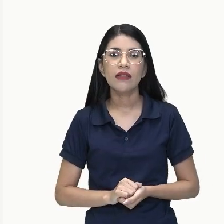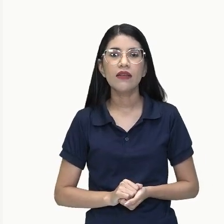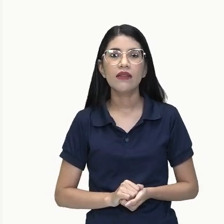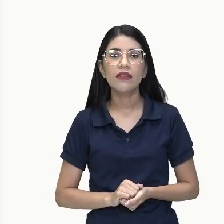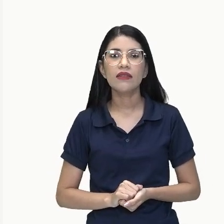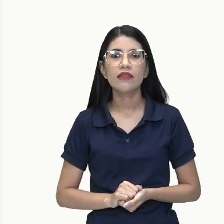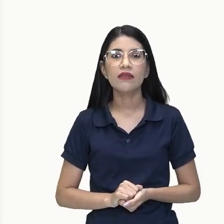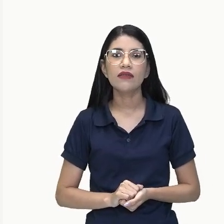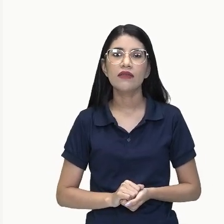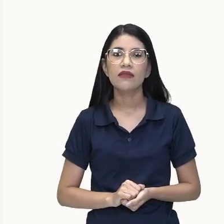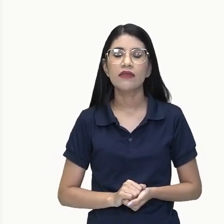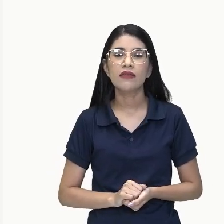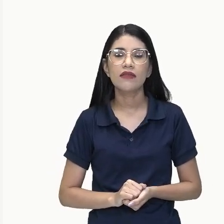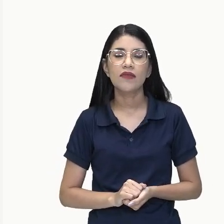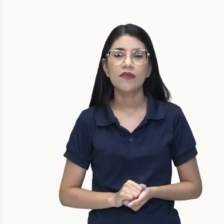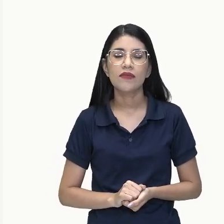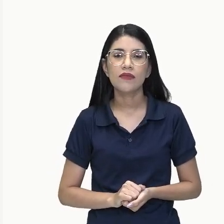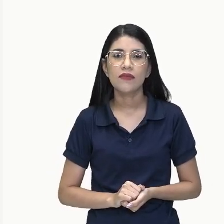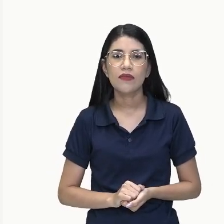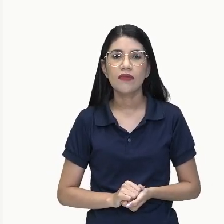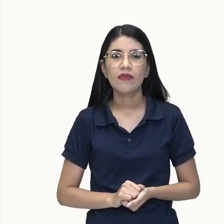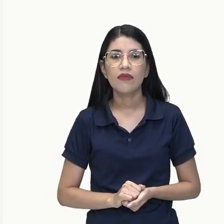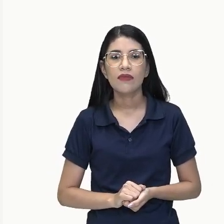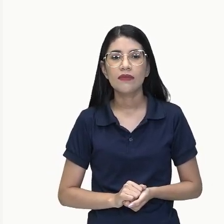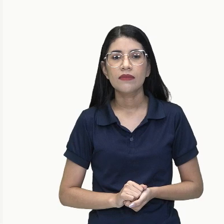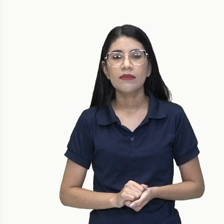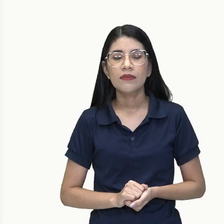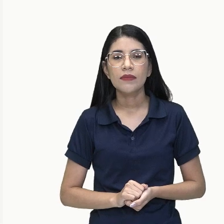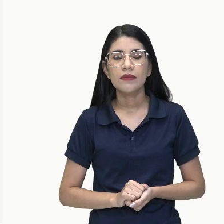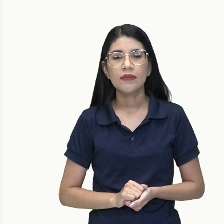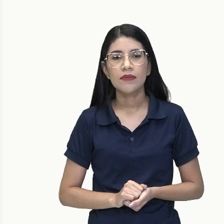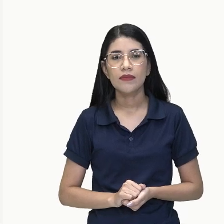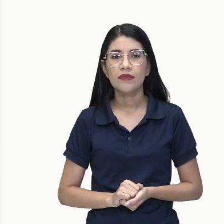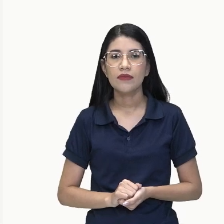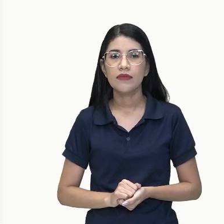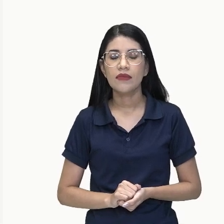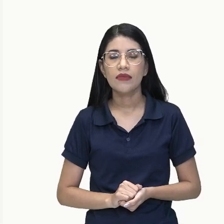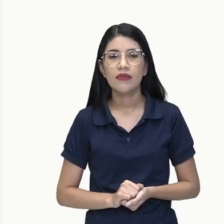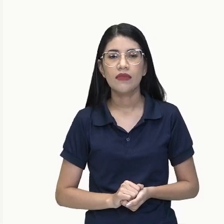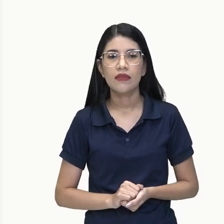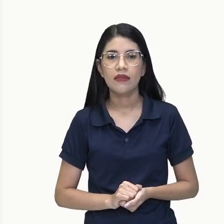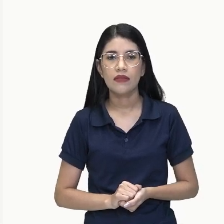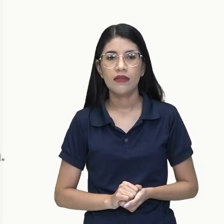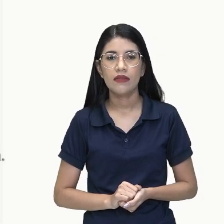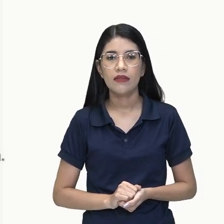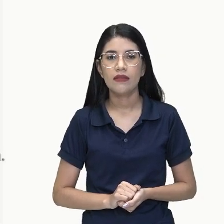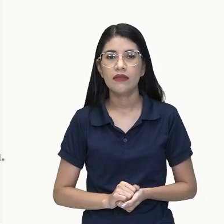novamente, tá? Então aqui é chamado de valor mínimo, ok?